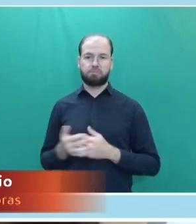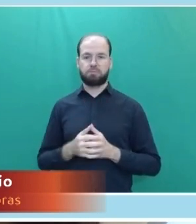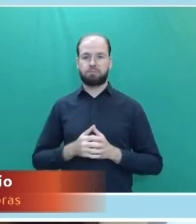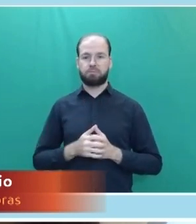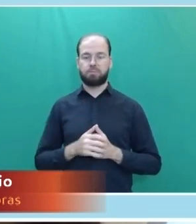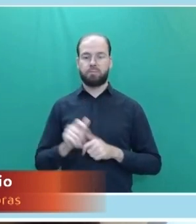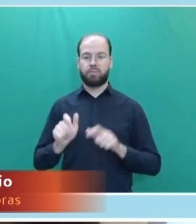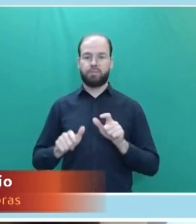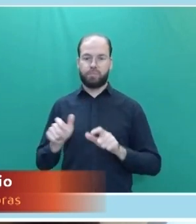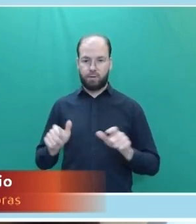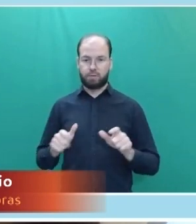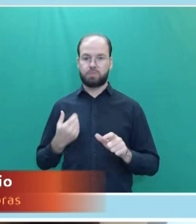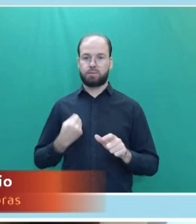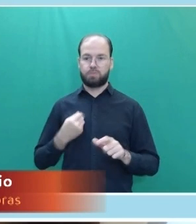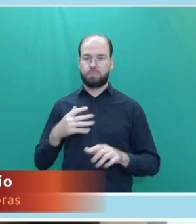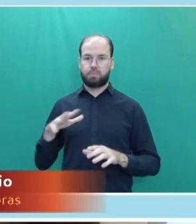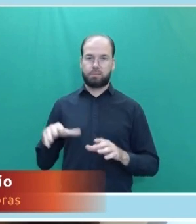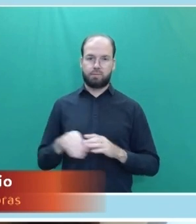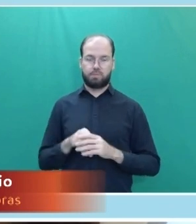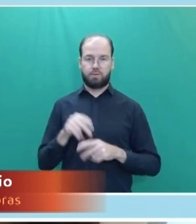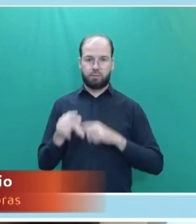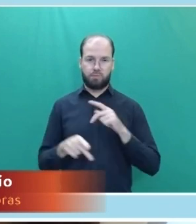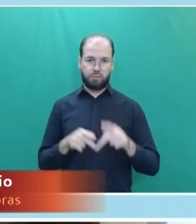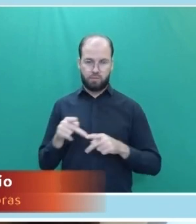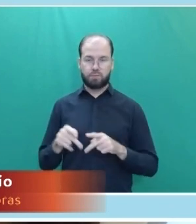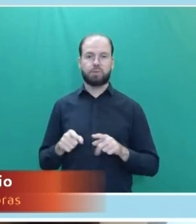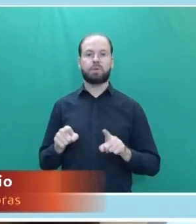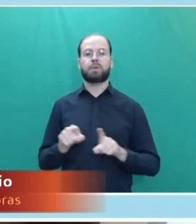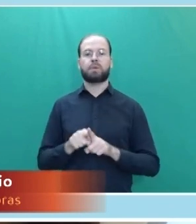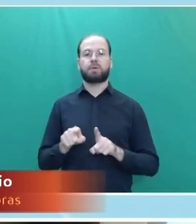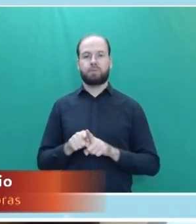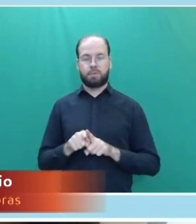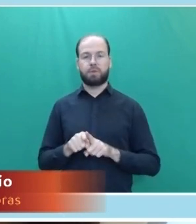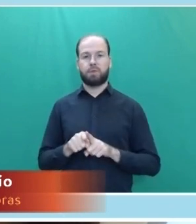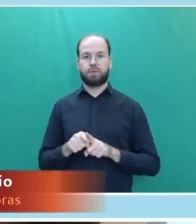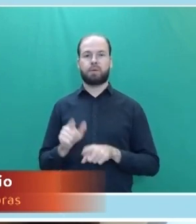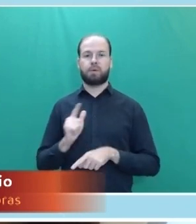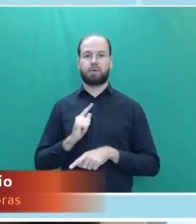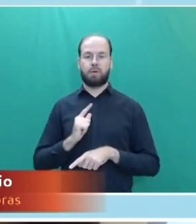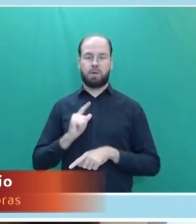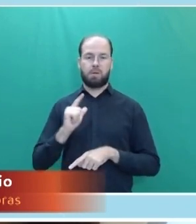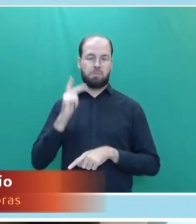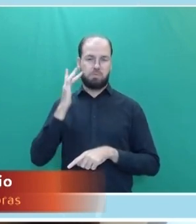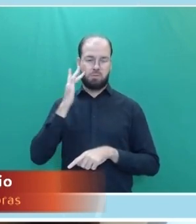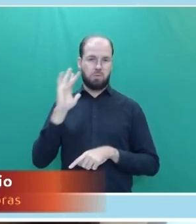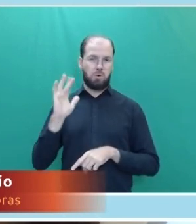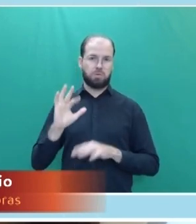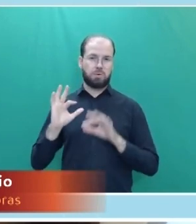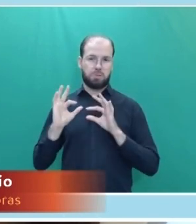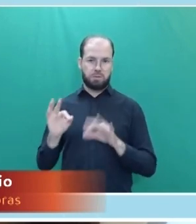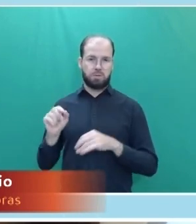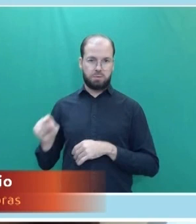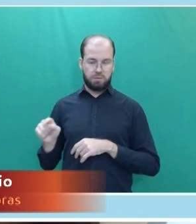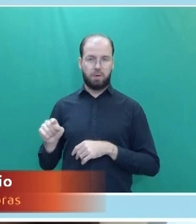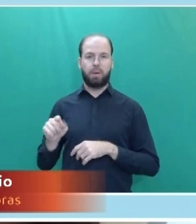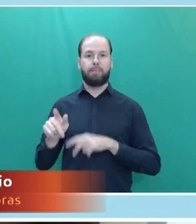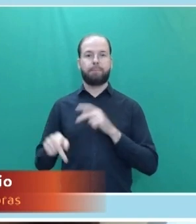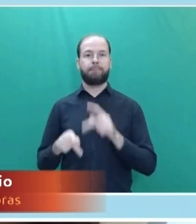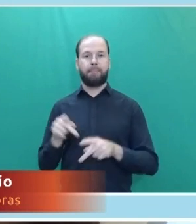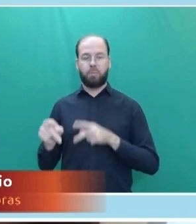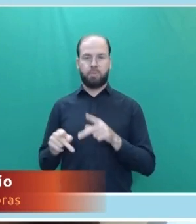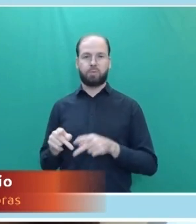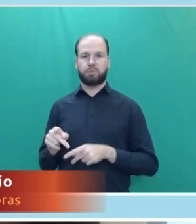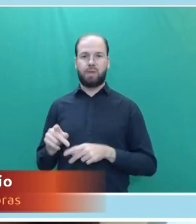pessoas que fazem parte dessa população. Até tem um lema, eu não sei se é especificamente da população